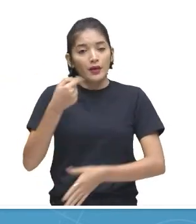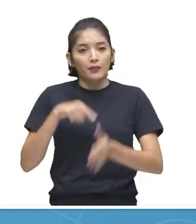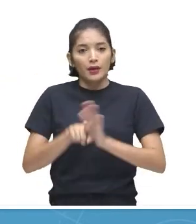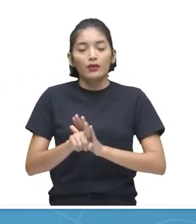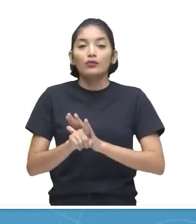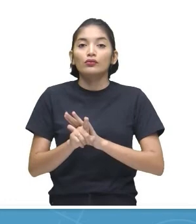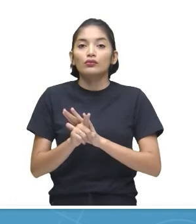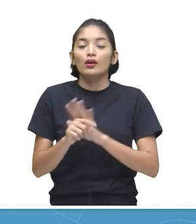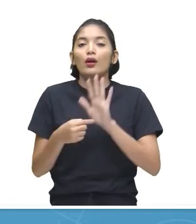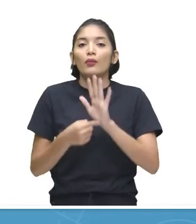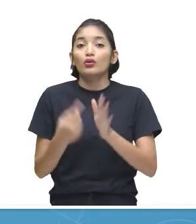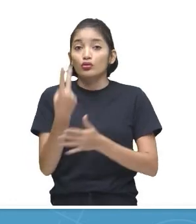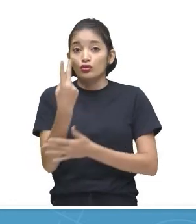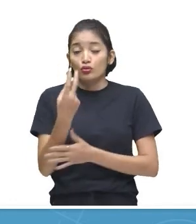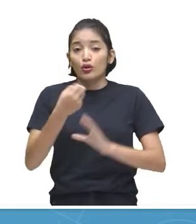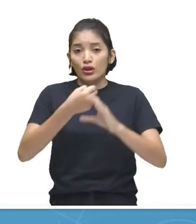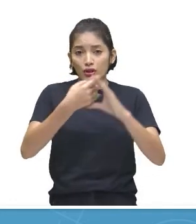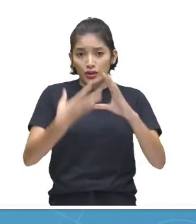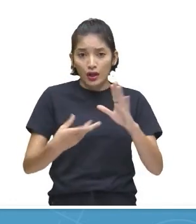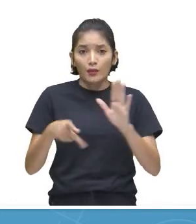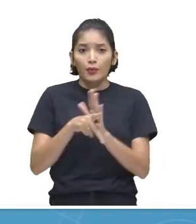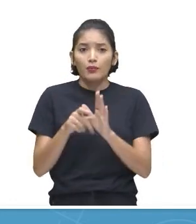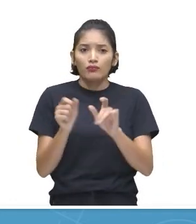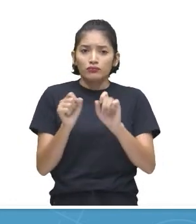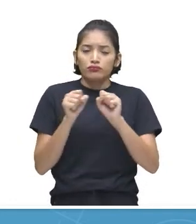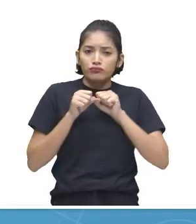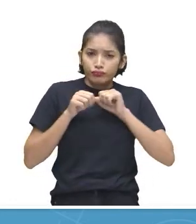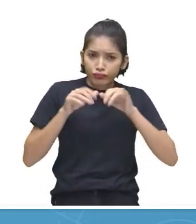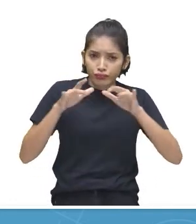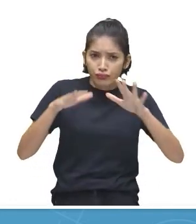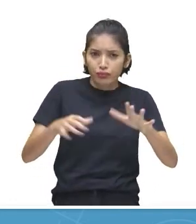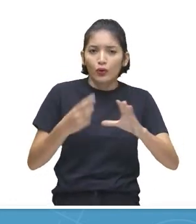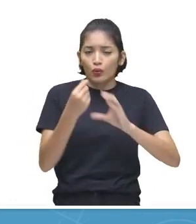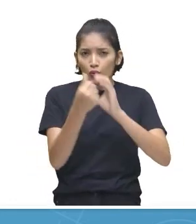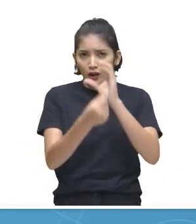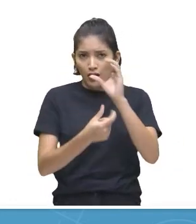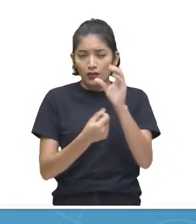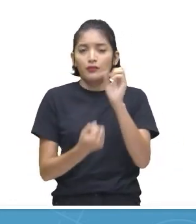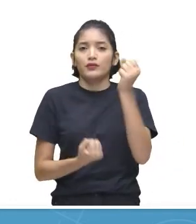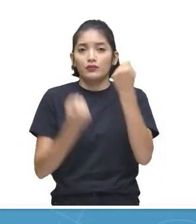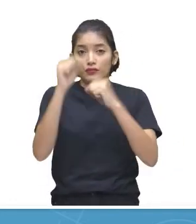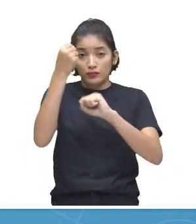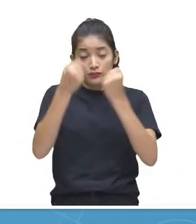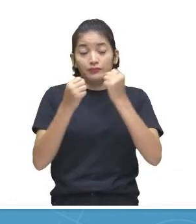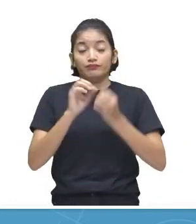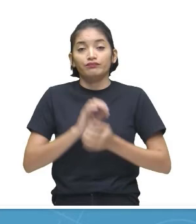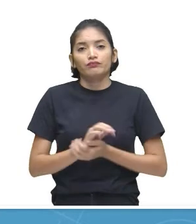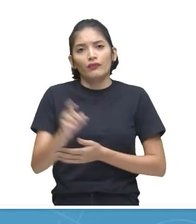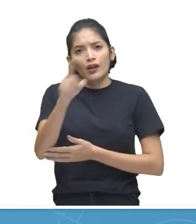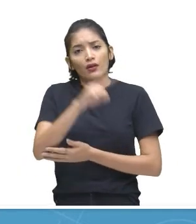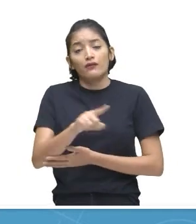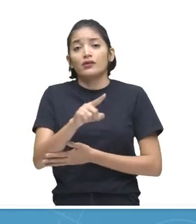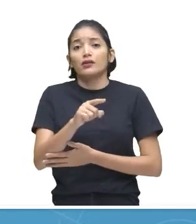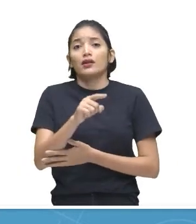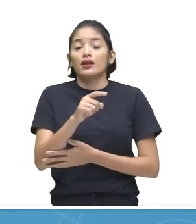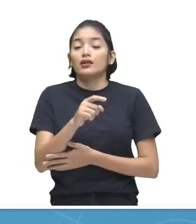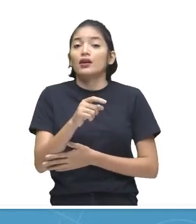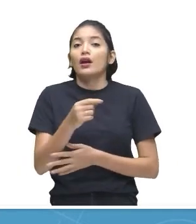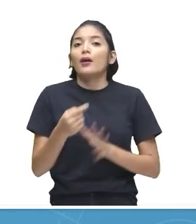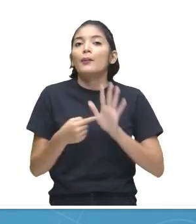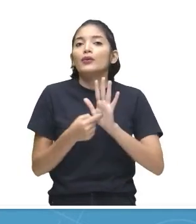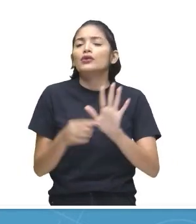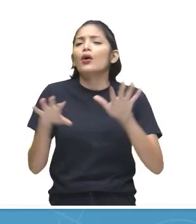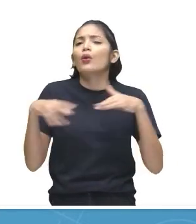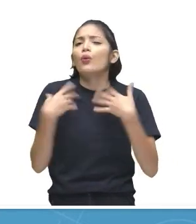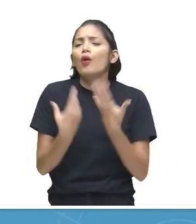duas características determinantes para a expansão do capitalismo industrial. Então vocês iriam nessa questão citar as